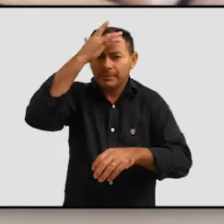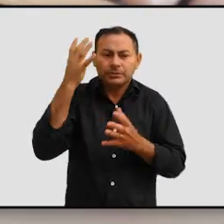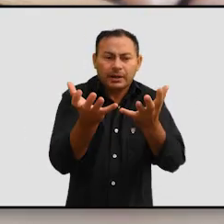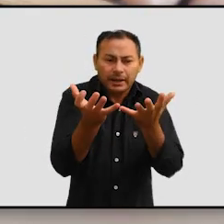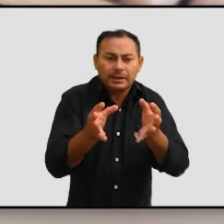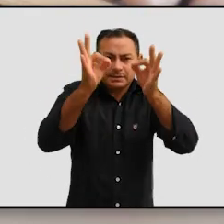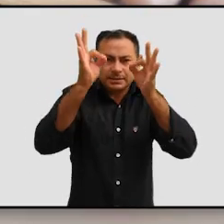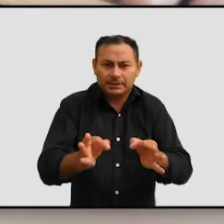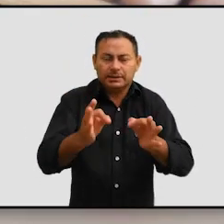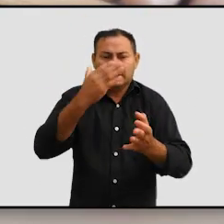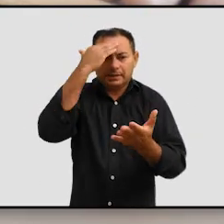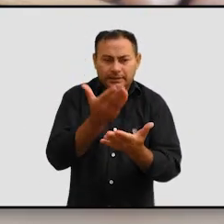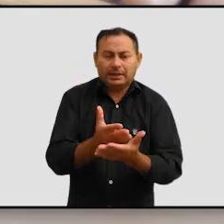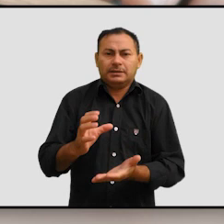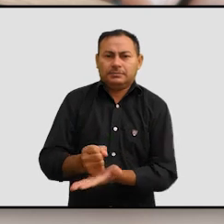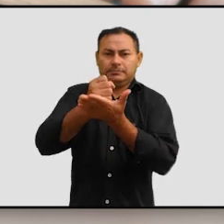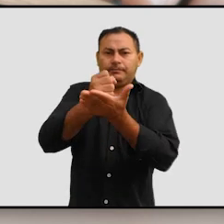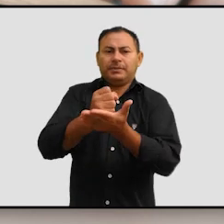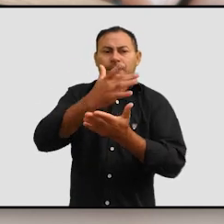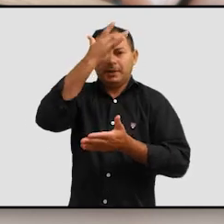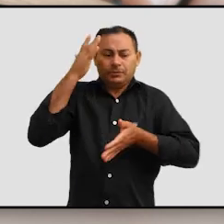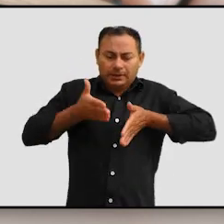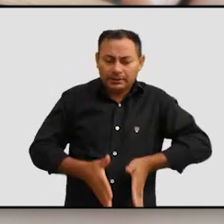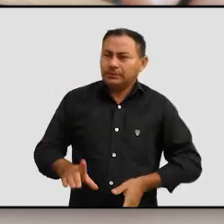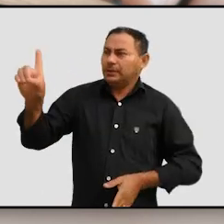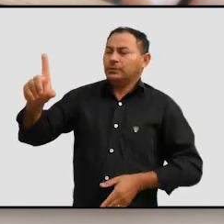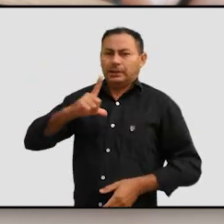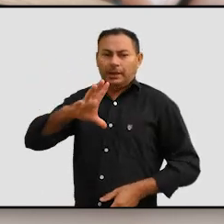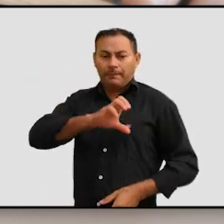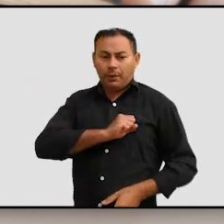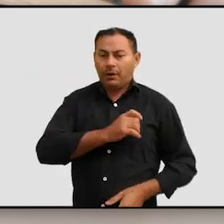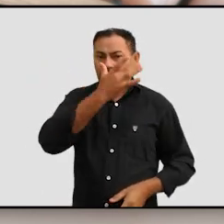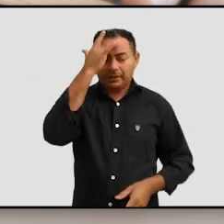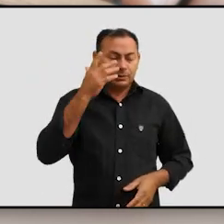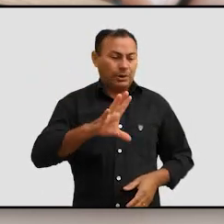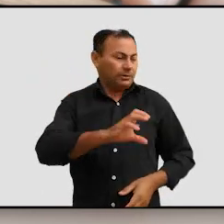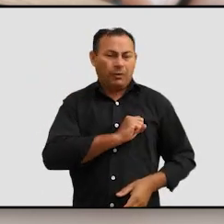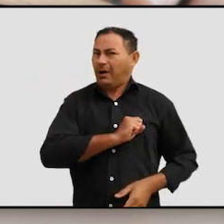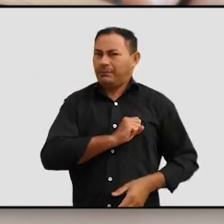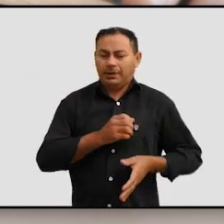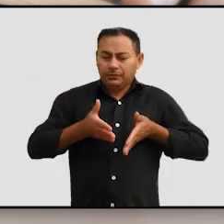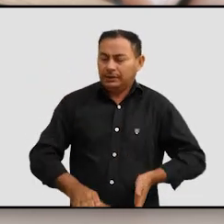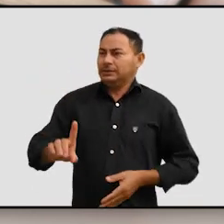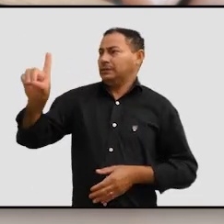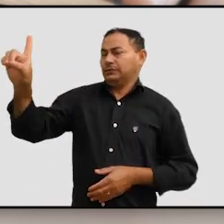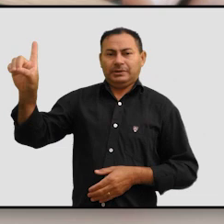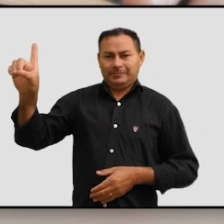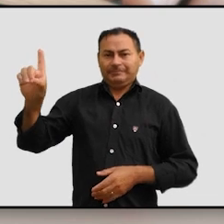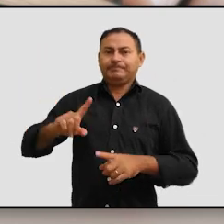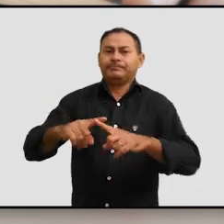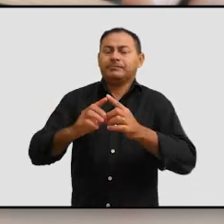ensina àqueles que buscam a certeza da salvação o seguinte: os que são nascidos de Deus têm amor, aquele que não ama não é nascido de